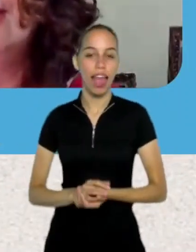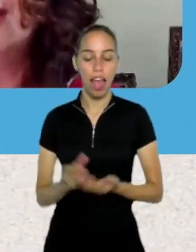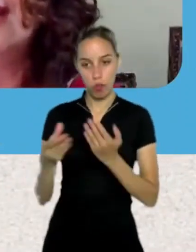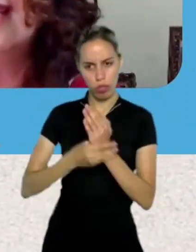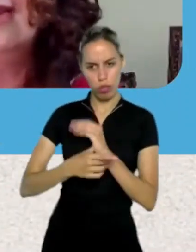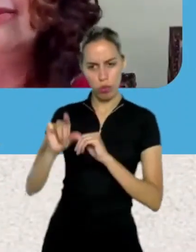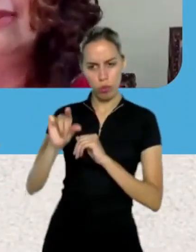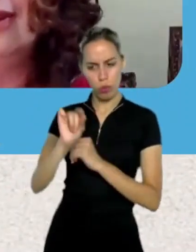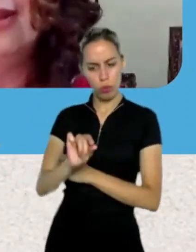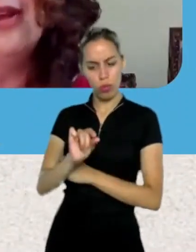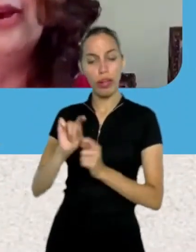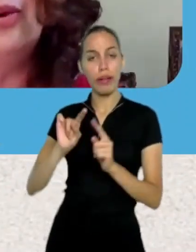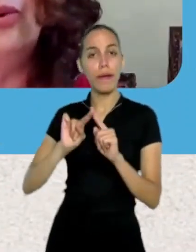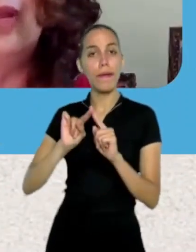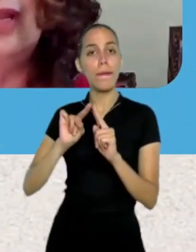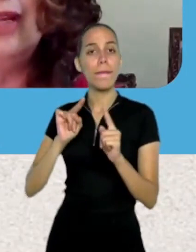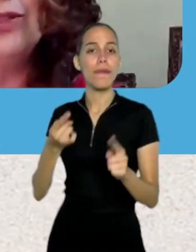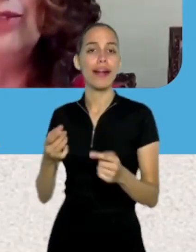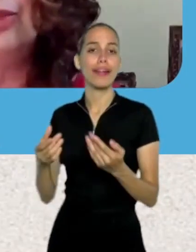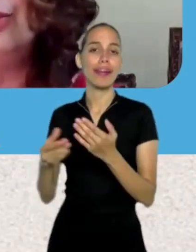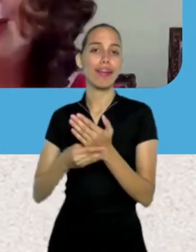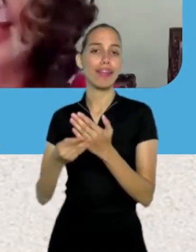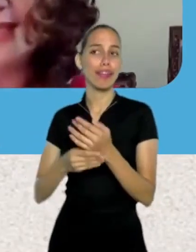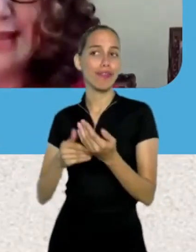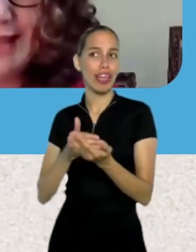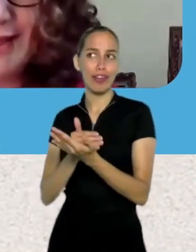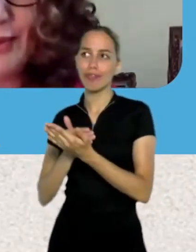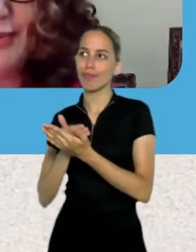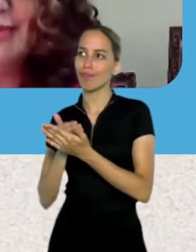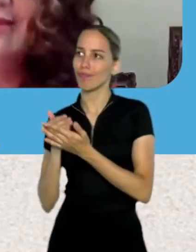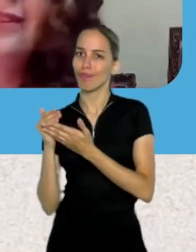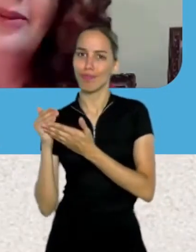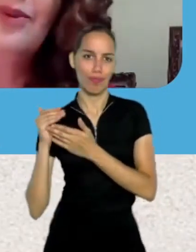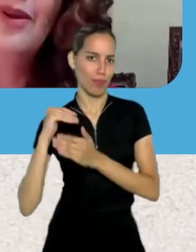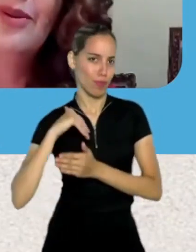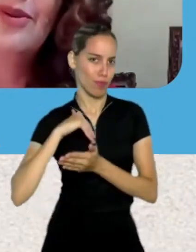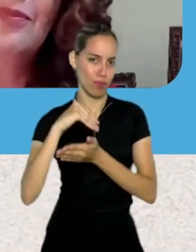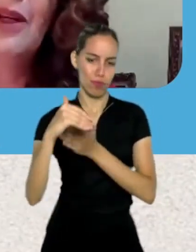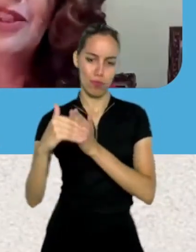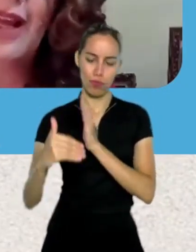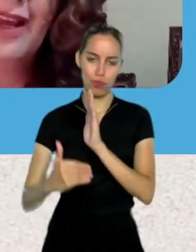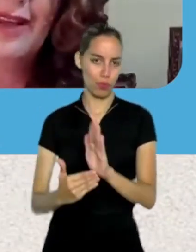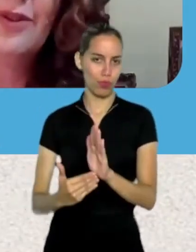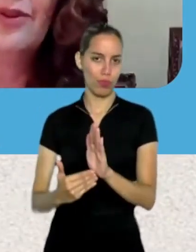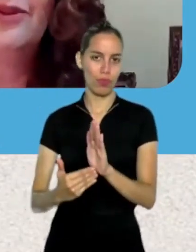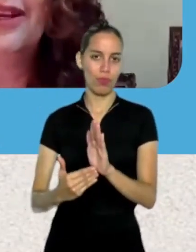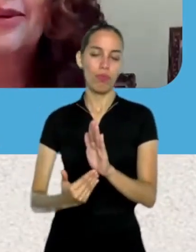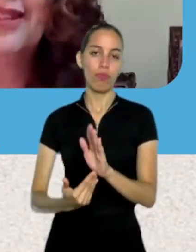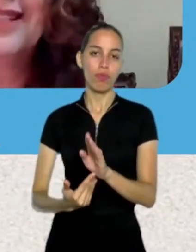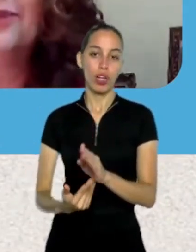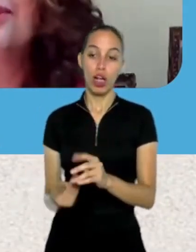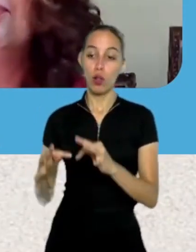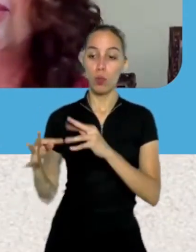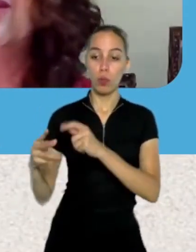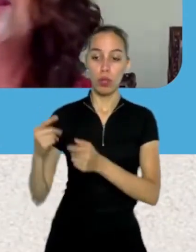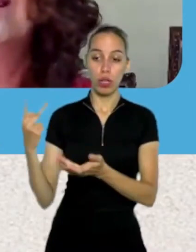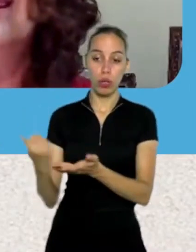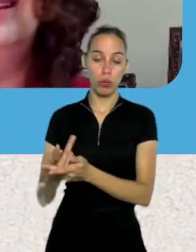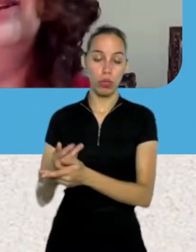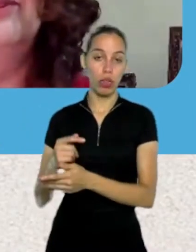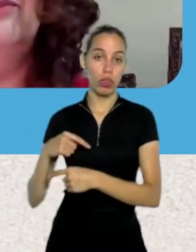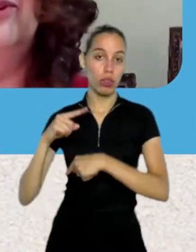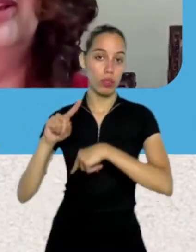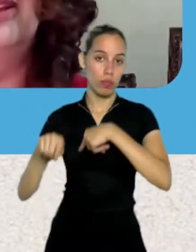foi um livro assim que foi o início de tudo que se seguiu. Então, todos os projetos, tudo que aconteceu